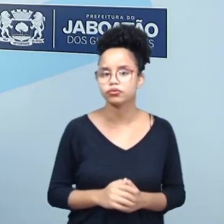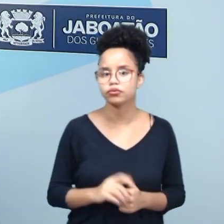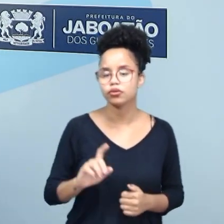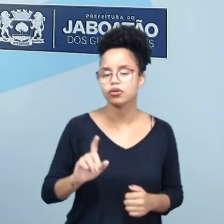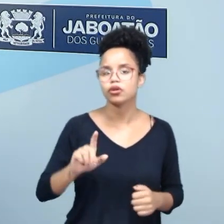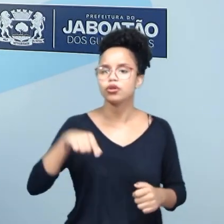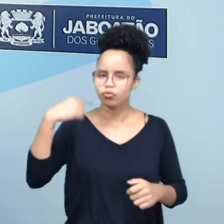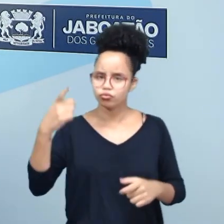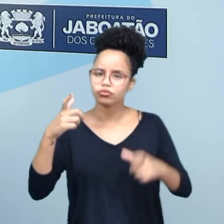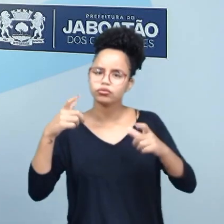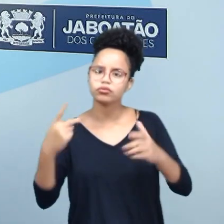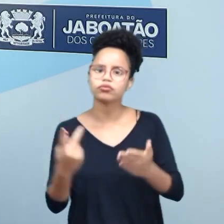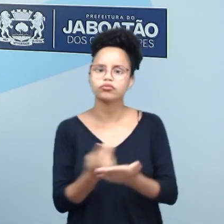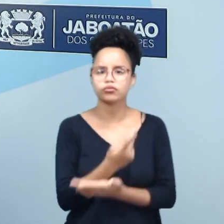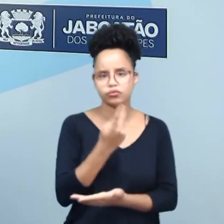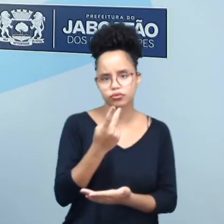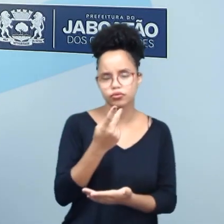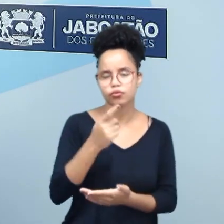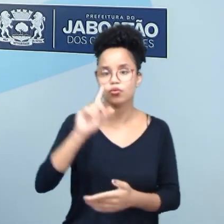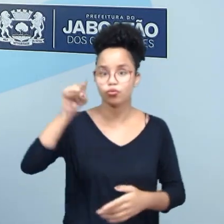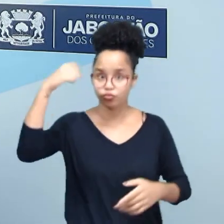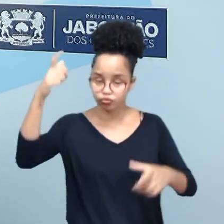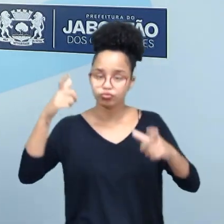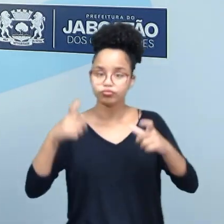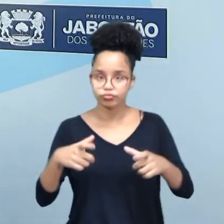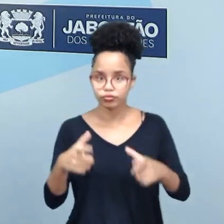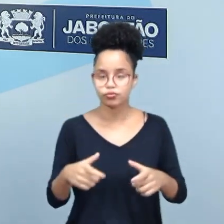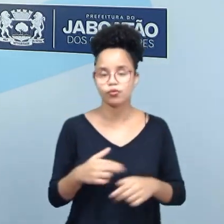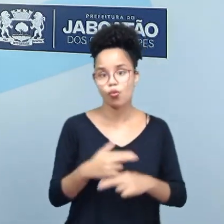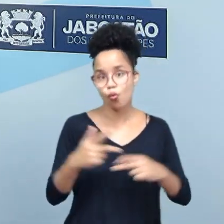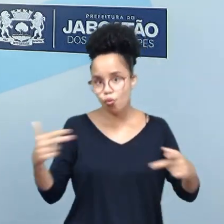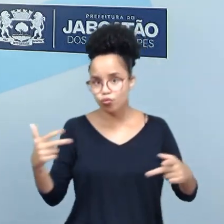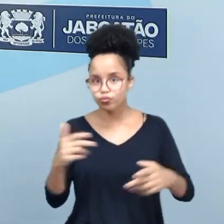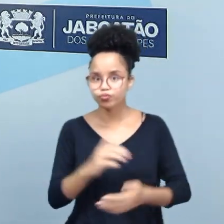estão acontecendo, outros fatos.